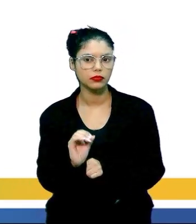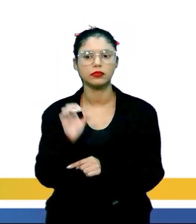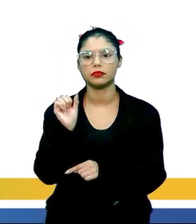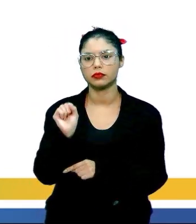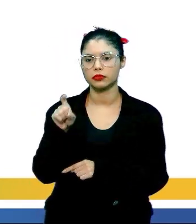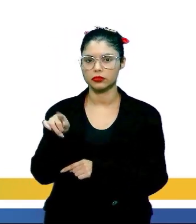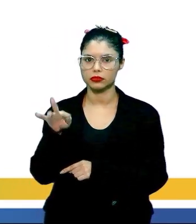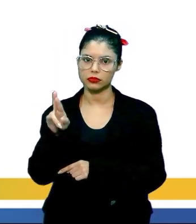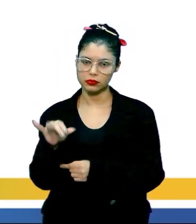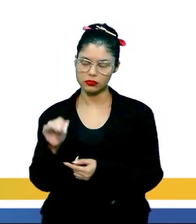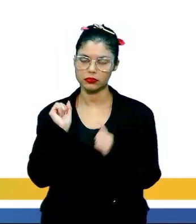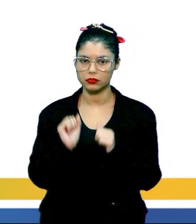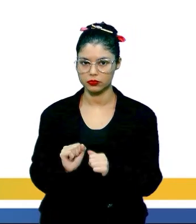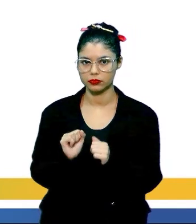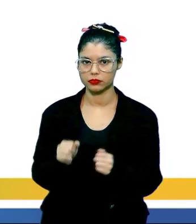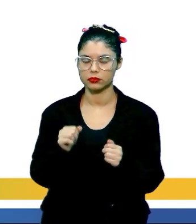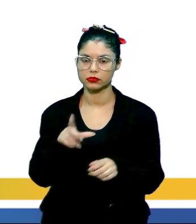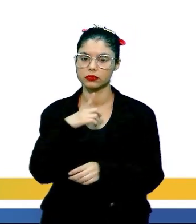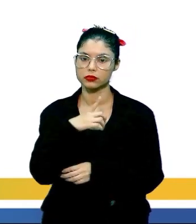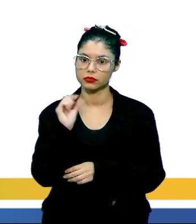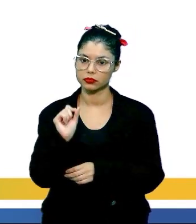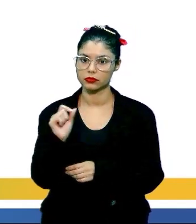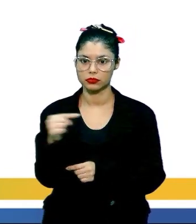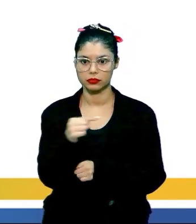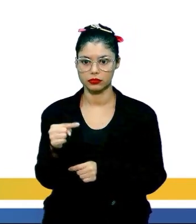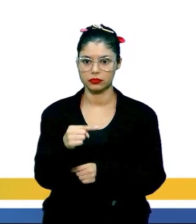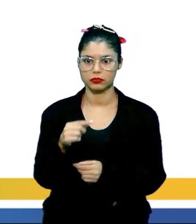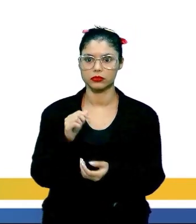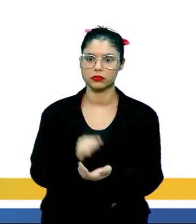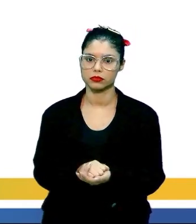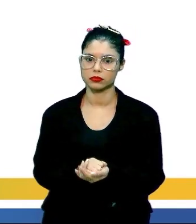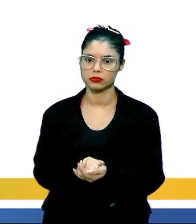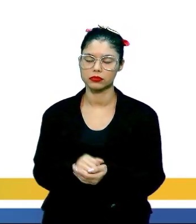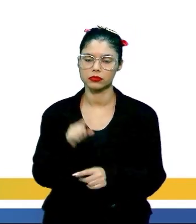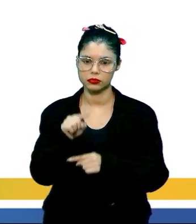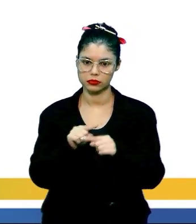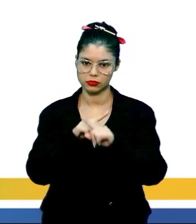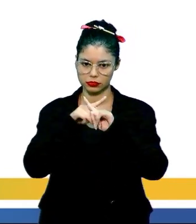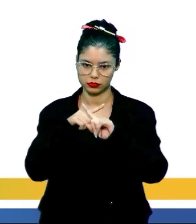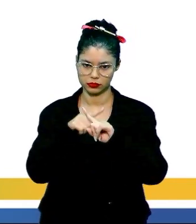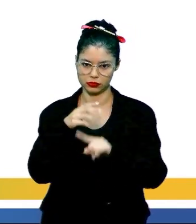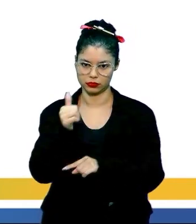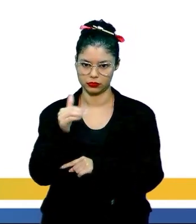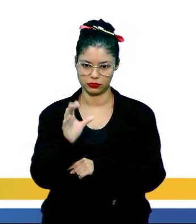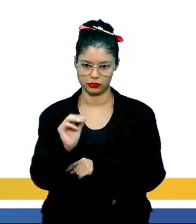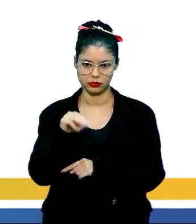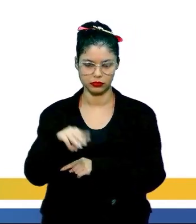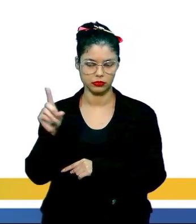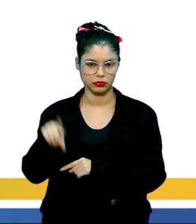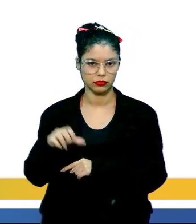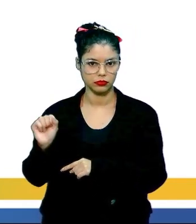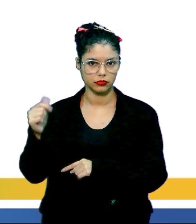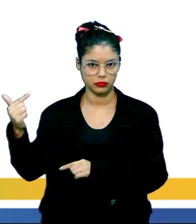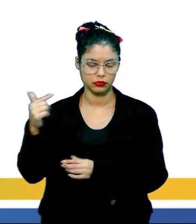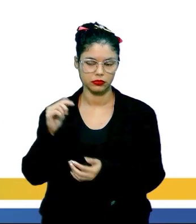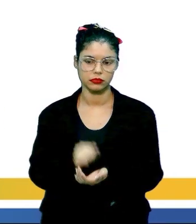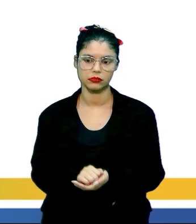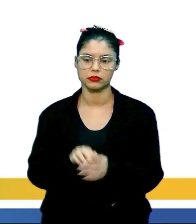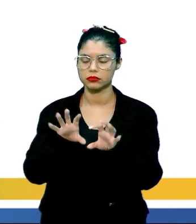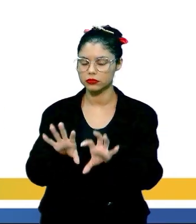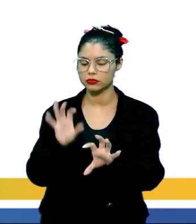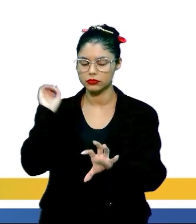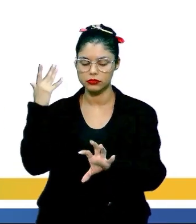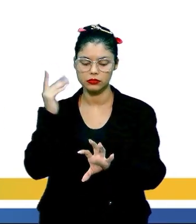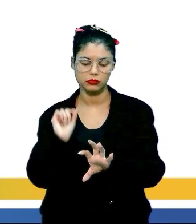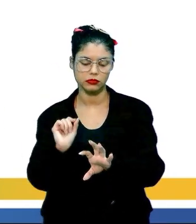cada segundo, a gente pode pegar esse menos 2 terços e multiplicar por 10 metros por segundo. E isso, da mesma forma,